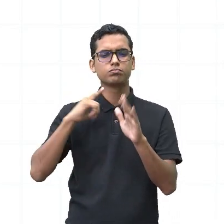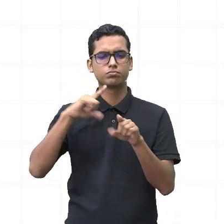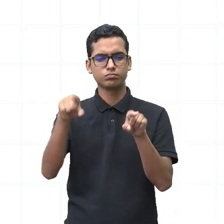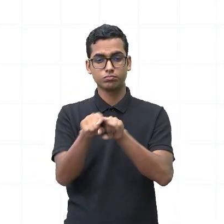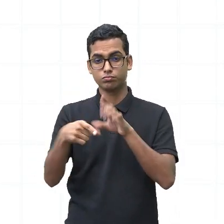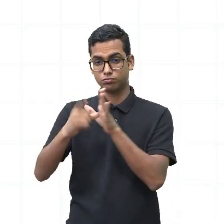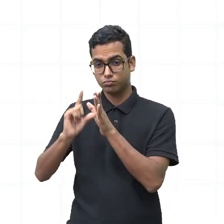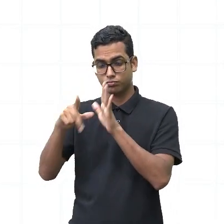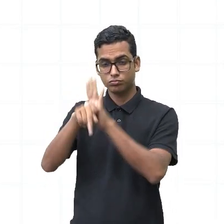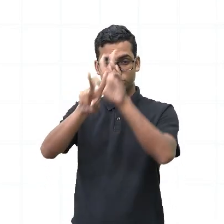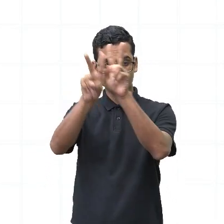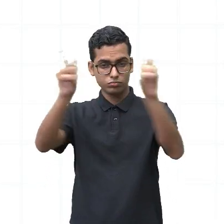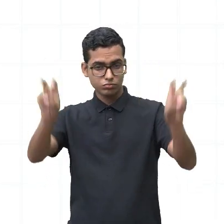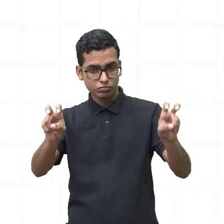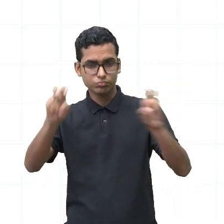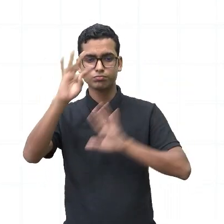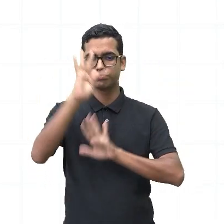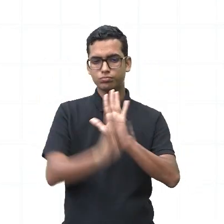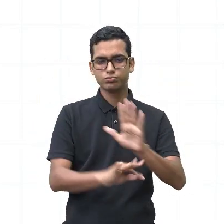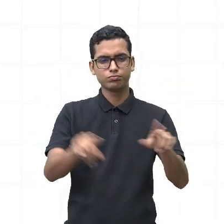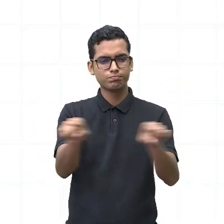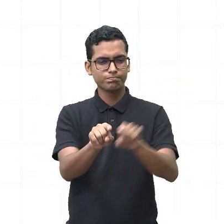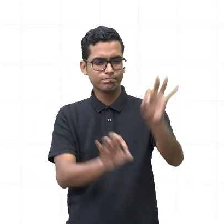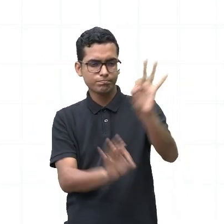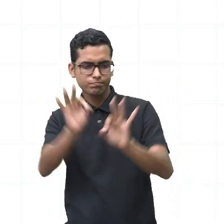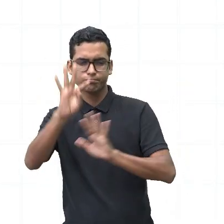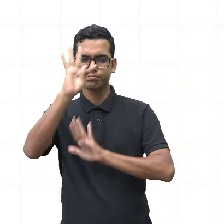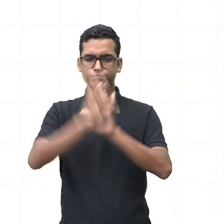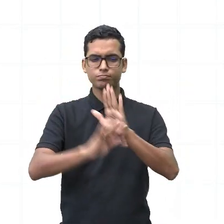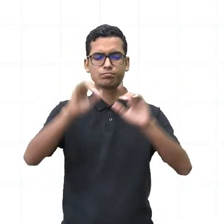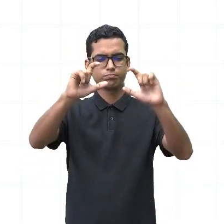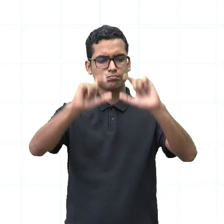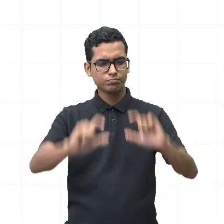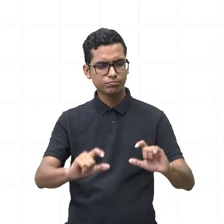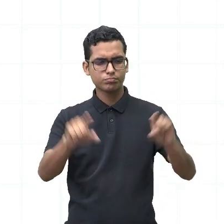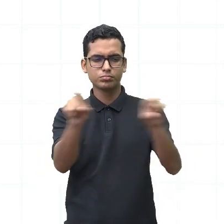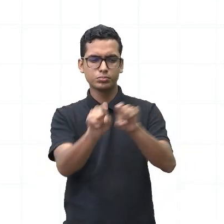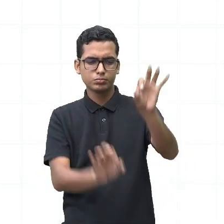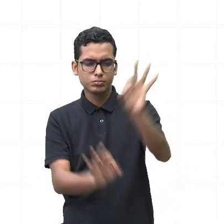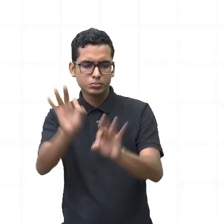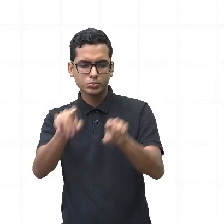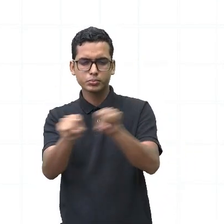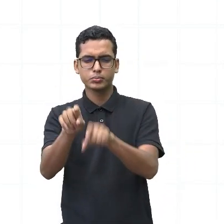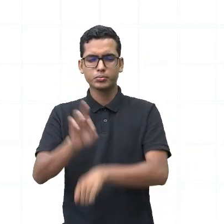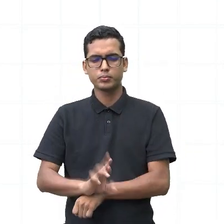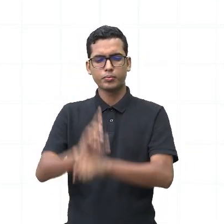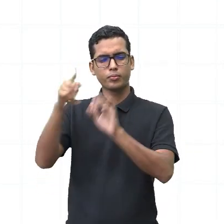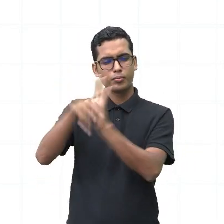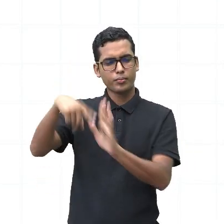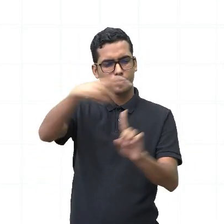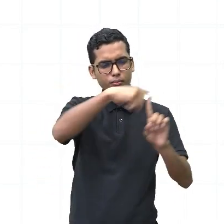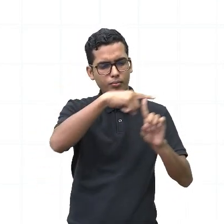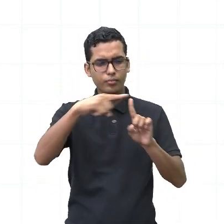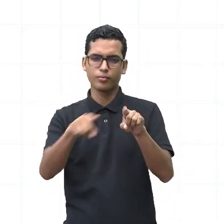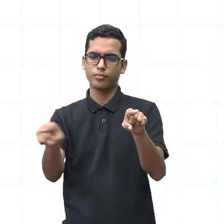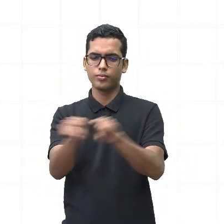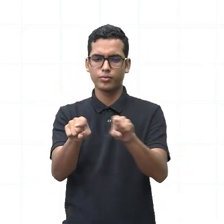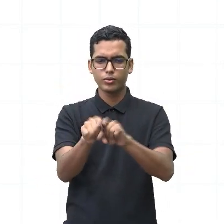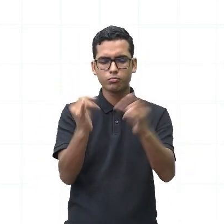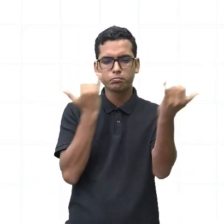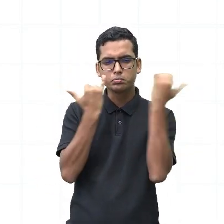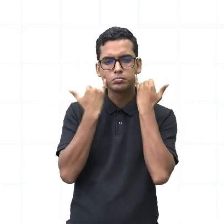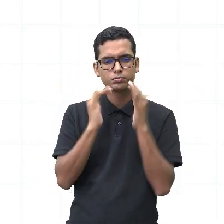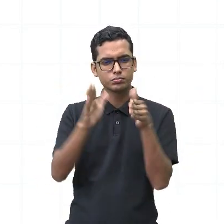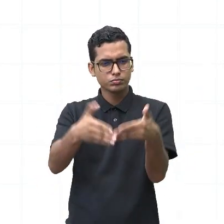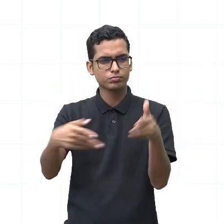detalhamento, conhecimentos prévios sobre o tema do texto, organização do texto,